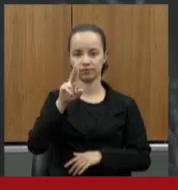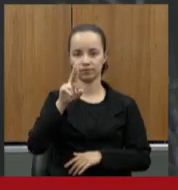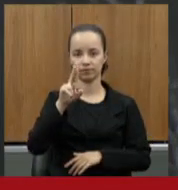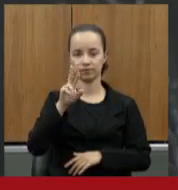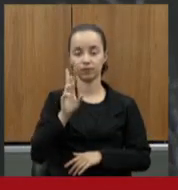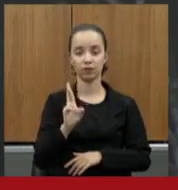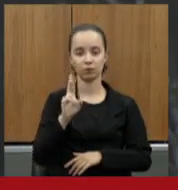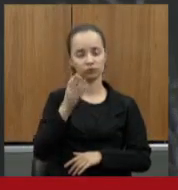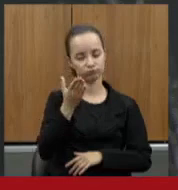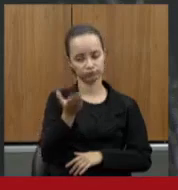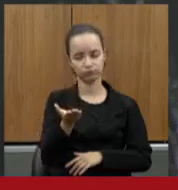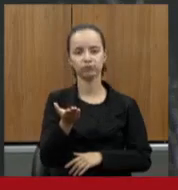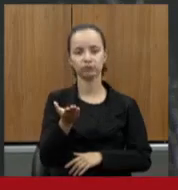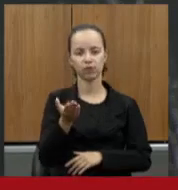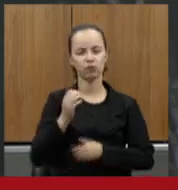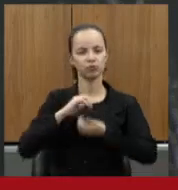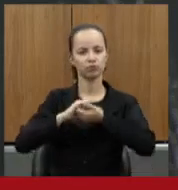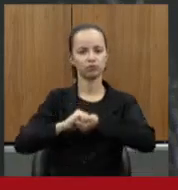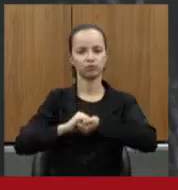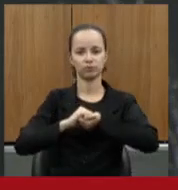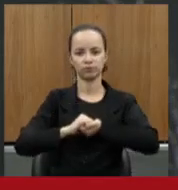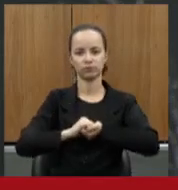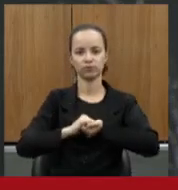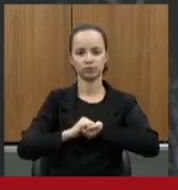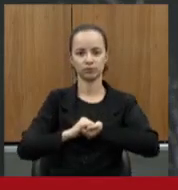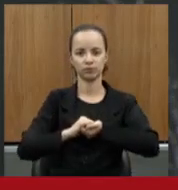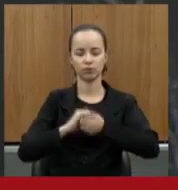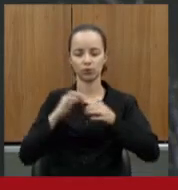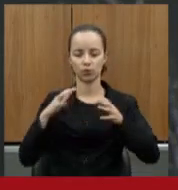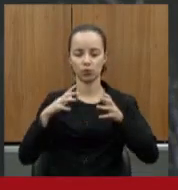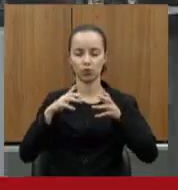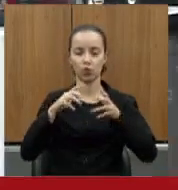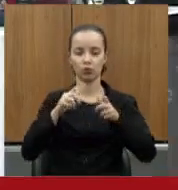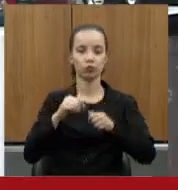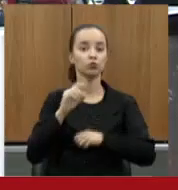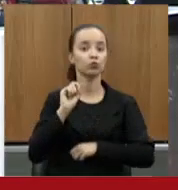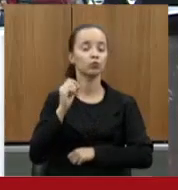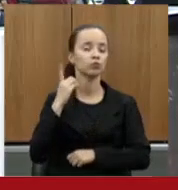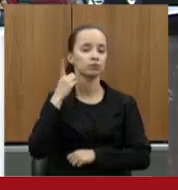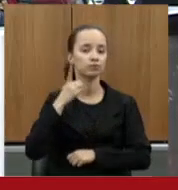de quem cumprimento todos os parlamentares,